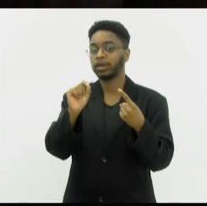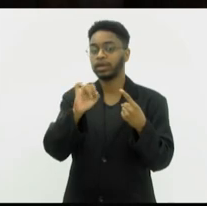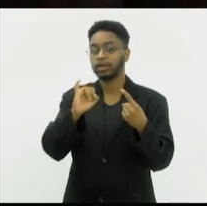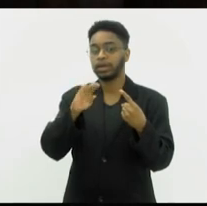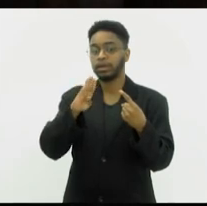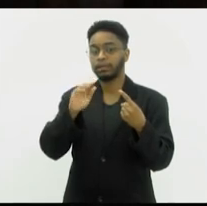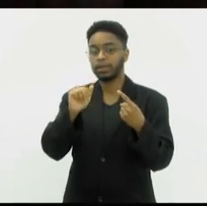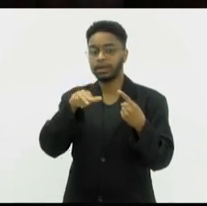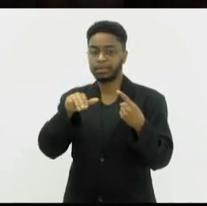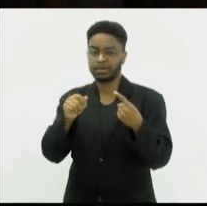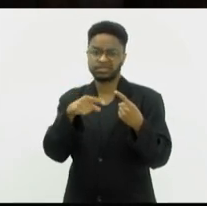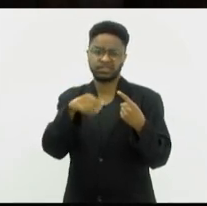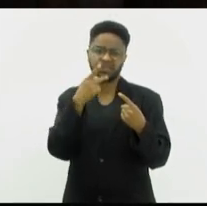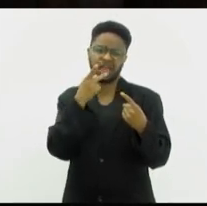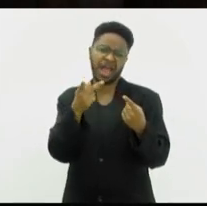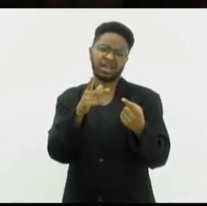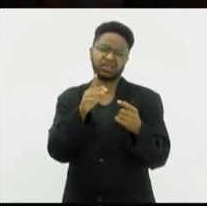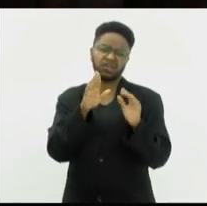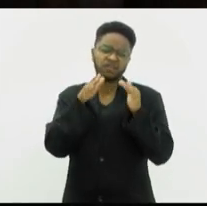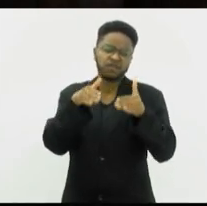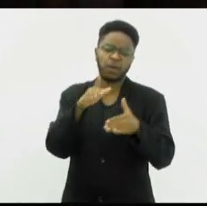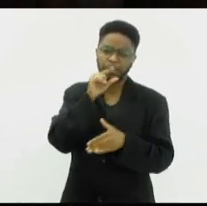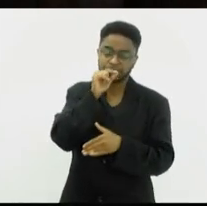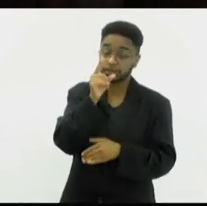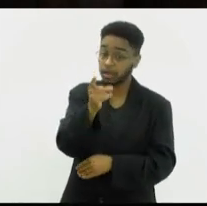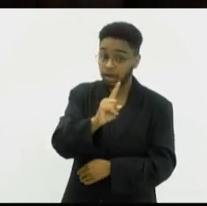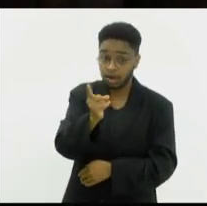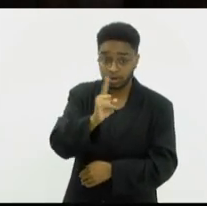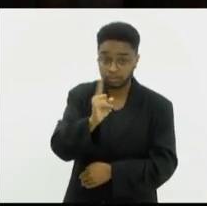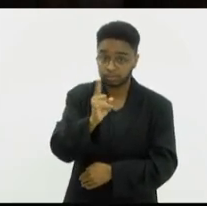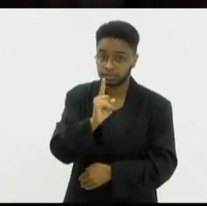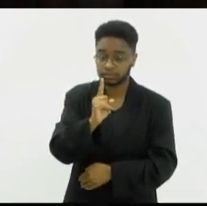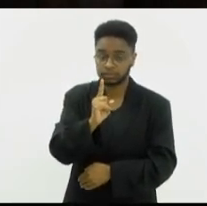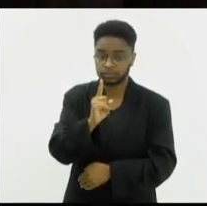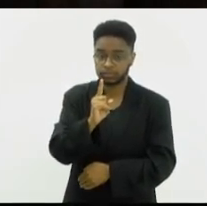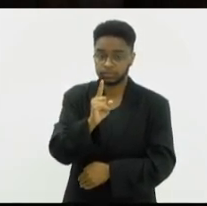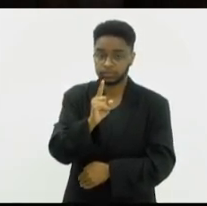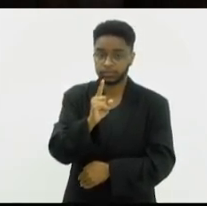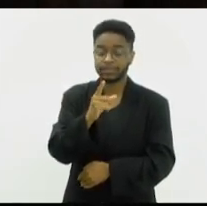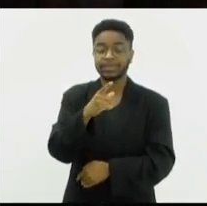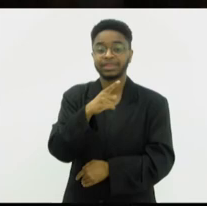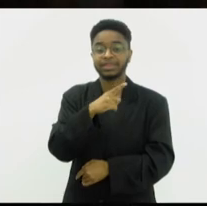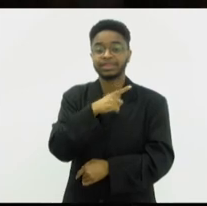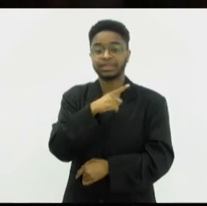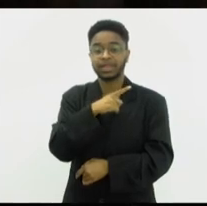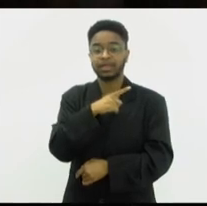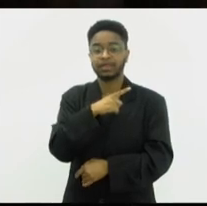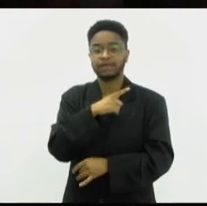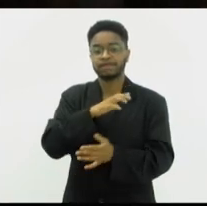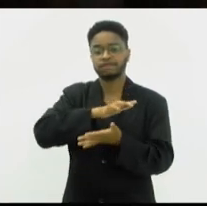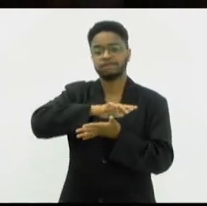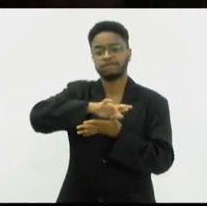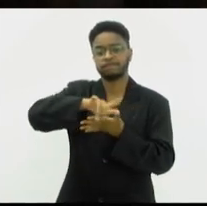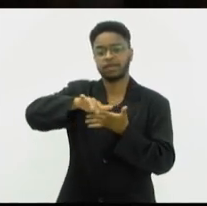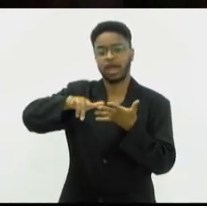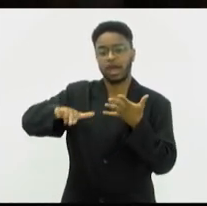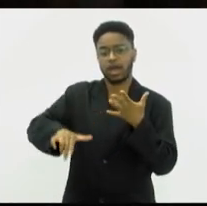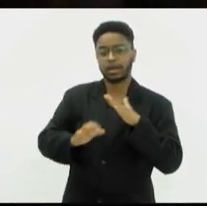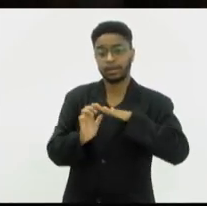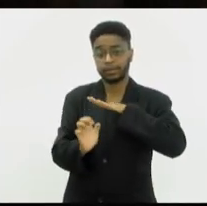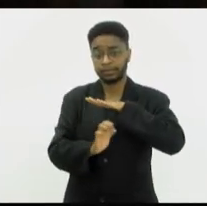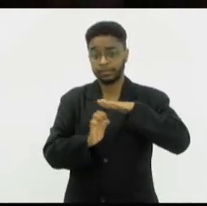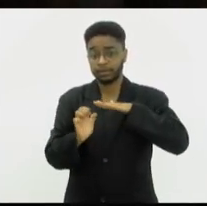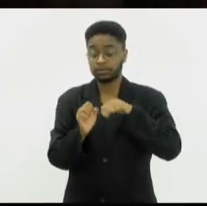vai dizer: não, mas IBAMA é negócio de passarinho. Não. Existe uma penca, dezenas de empresas que